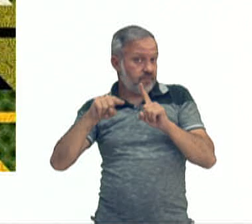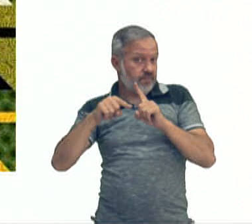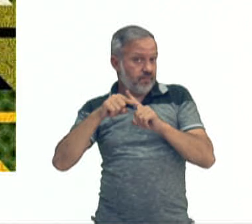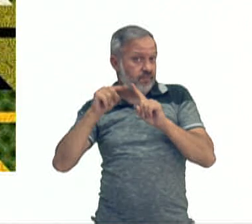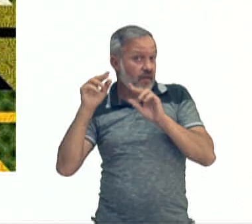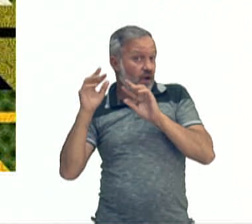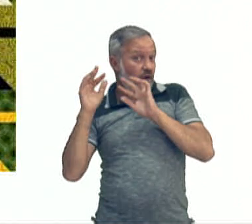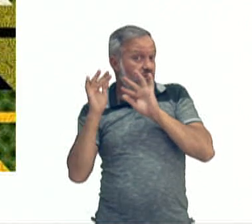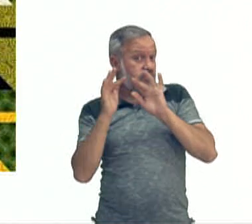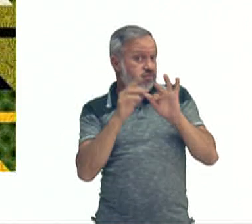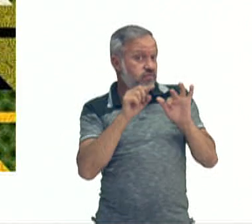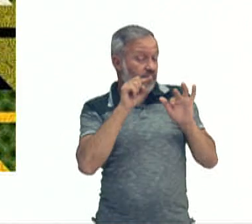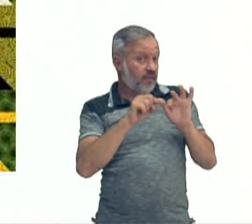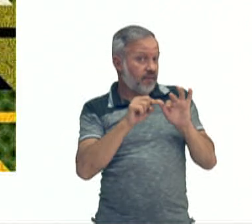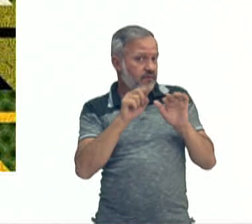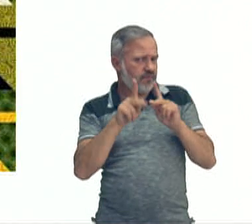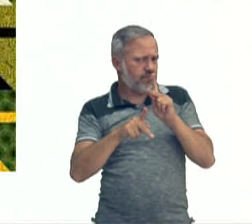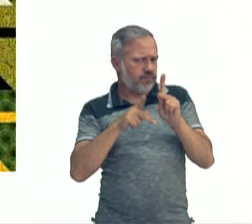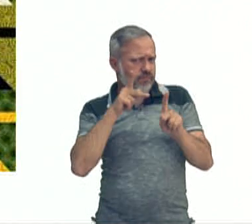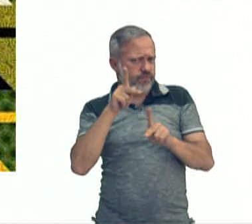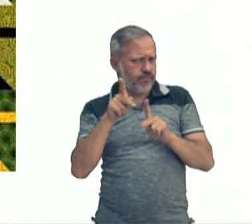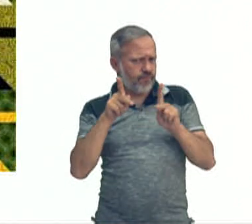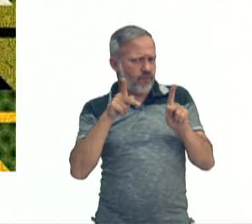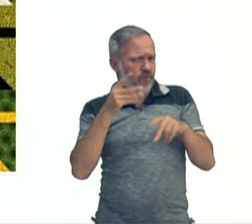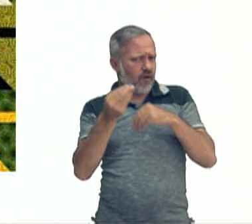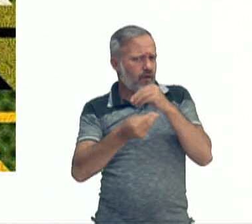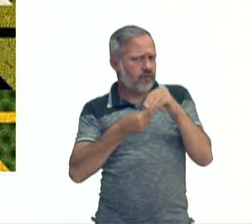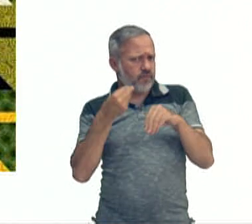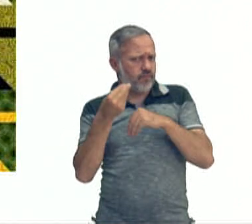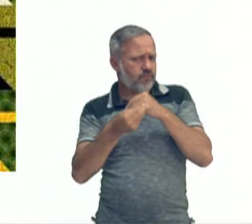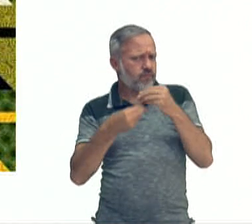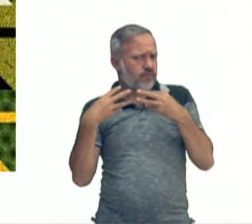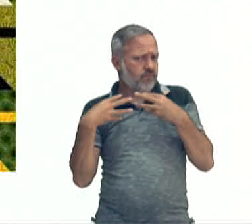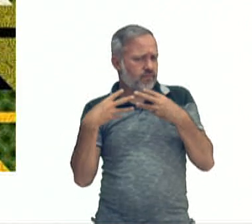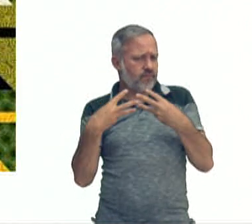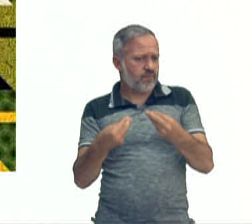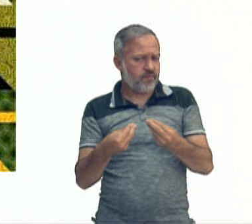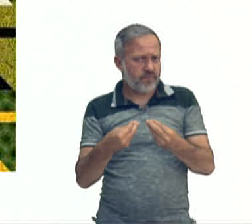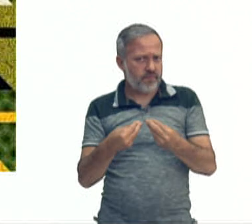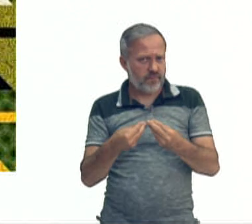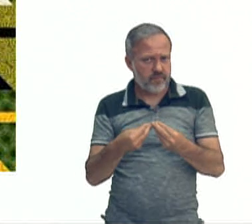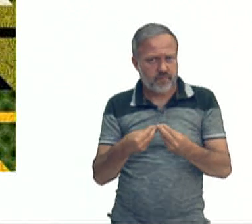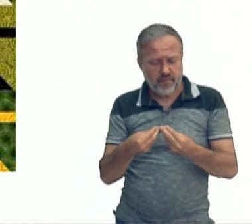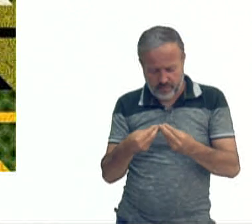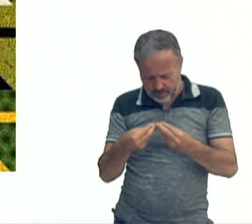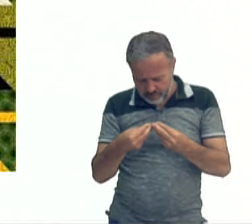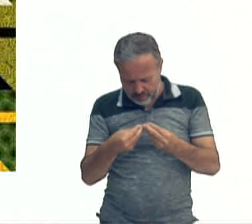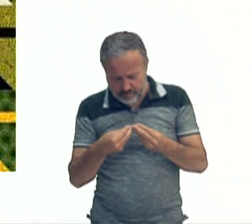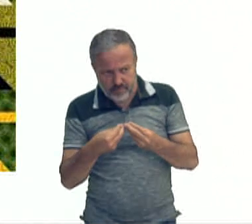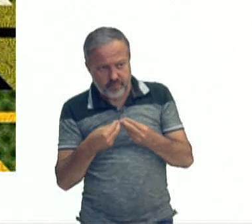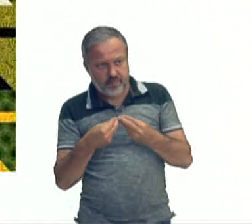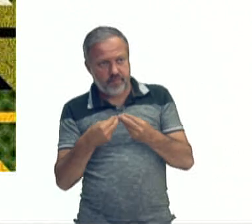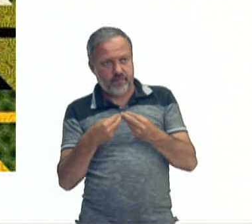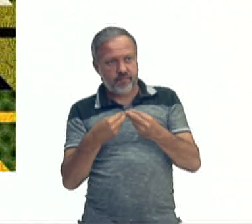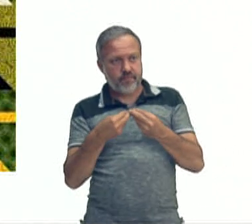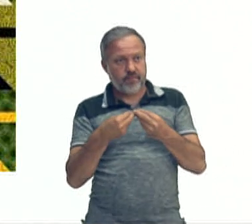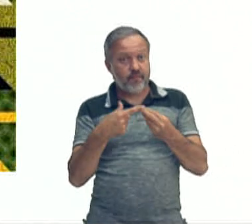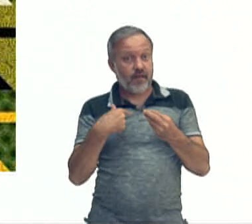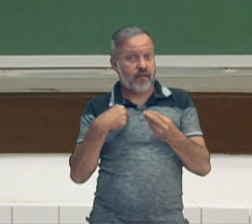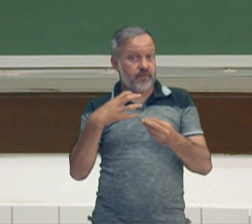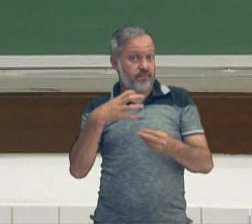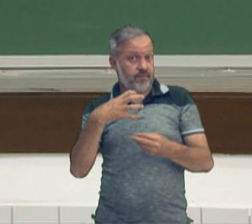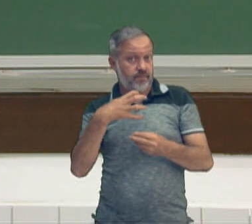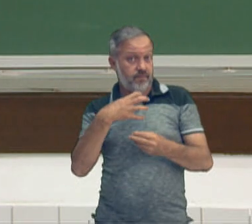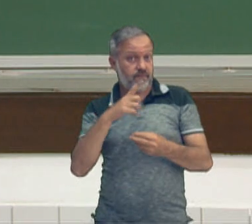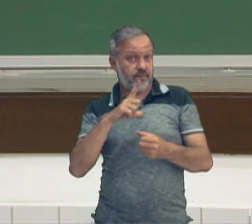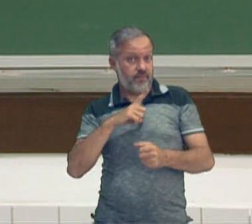processos migratórios aí da última aula? Então, estudamos por isso, para a gente entender essa cultura, entender que eles trazem